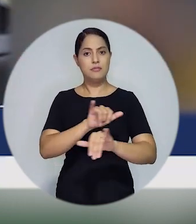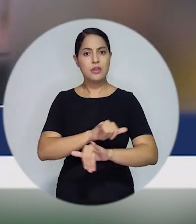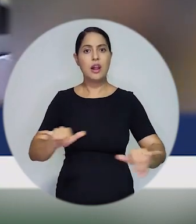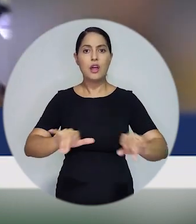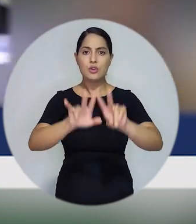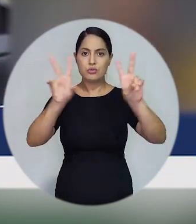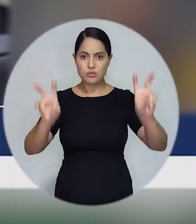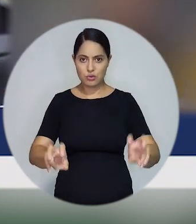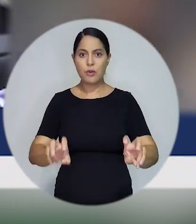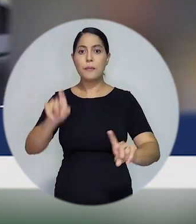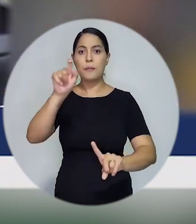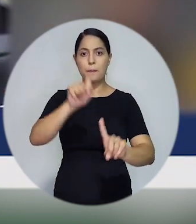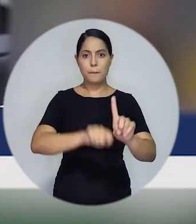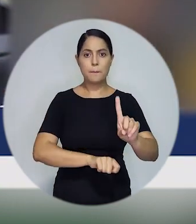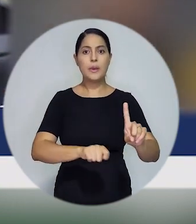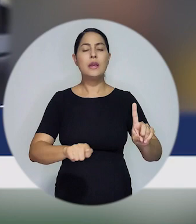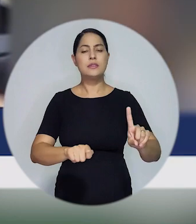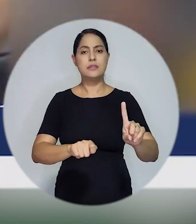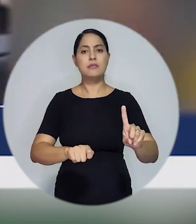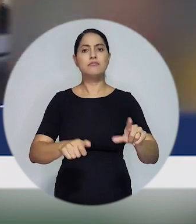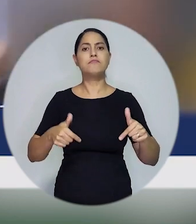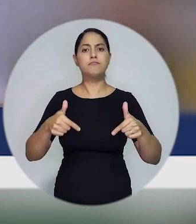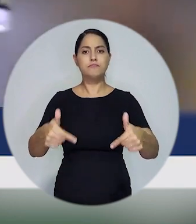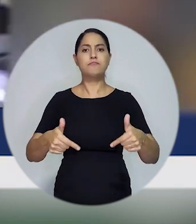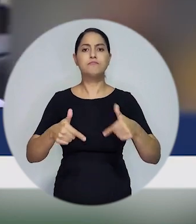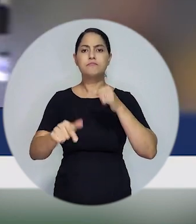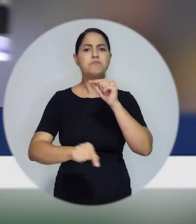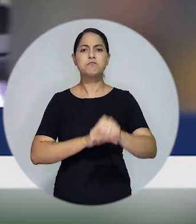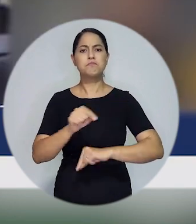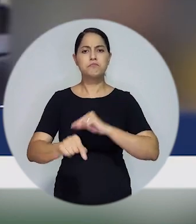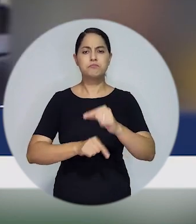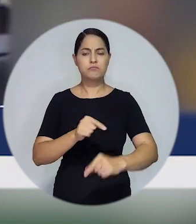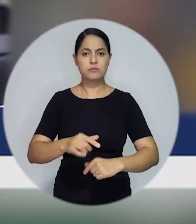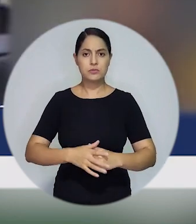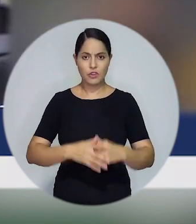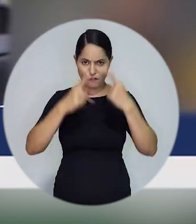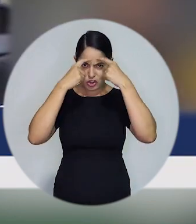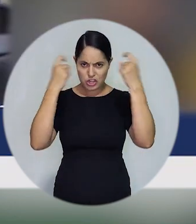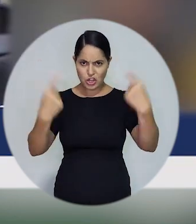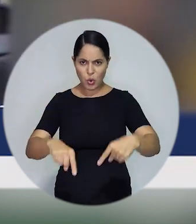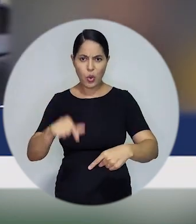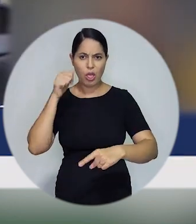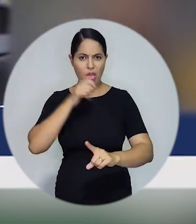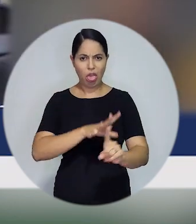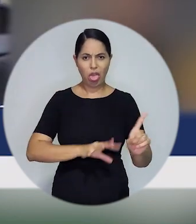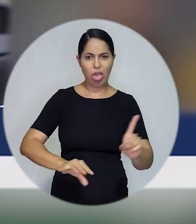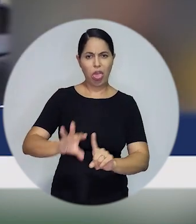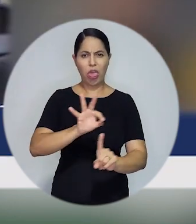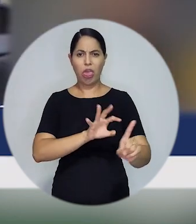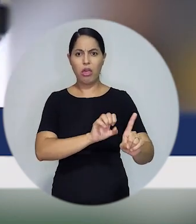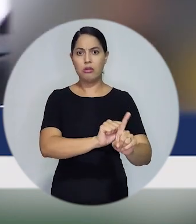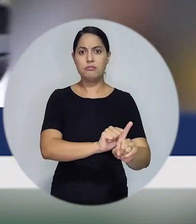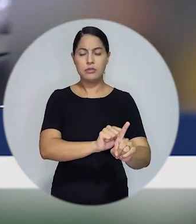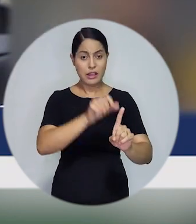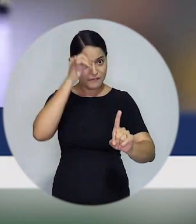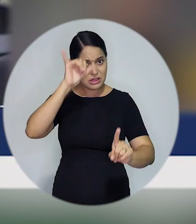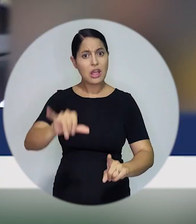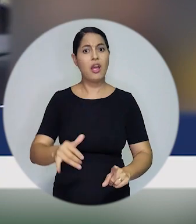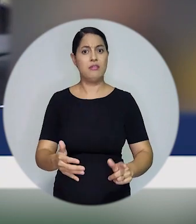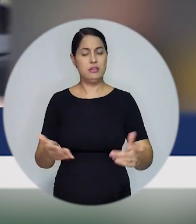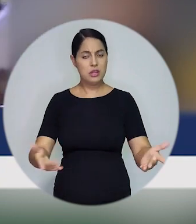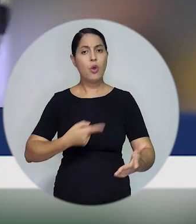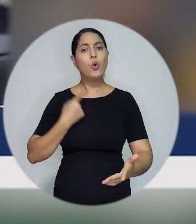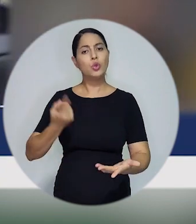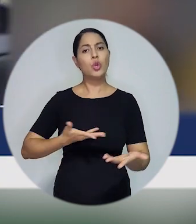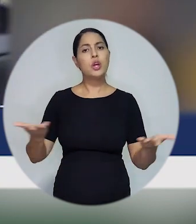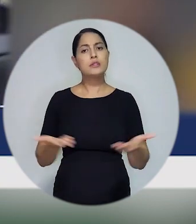Estamos no mês do combate ao assédio sexual, estamos num mês absolutamente importante para as mulheres brasileiras e ter aprovado um